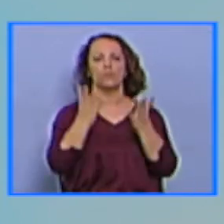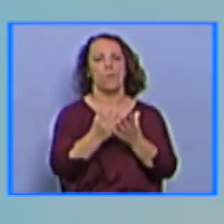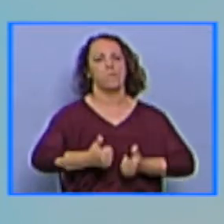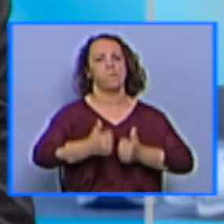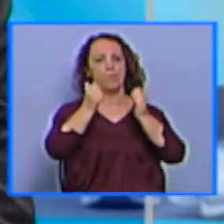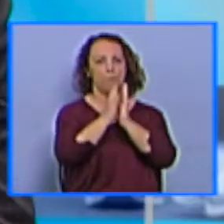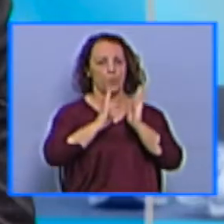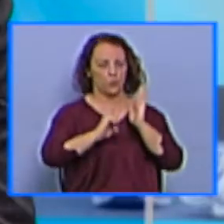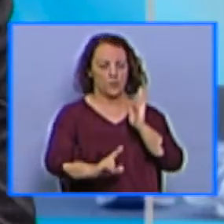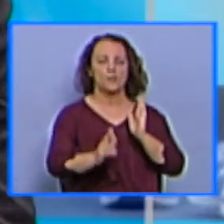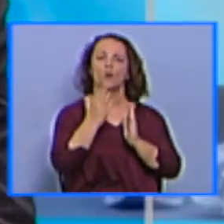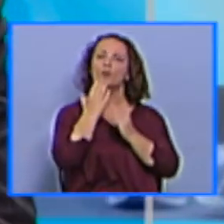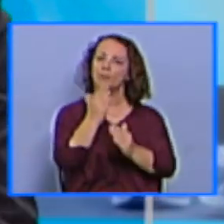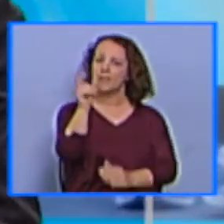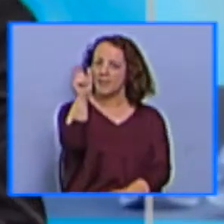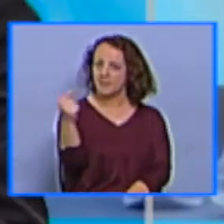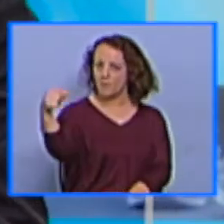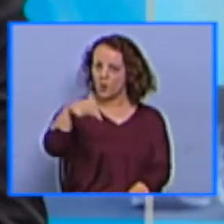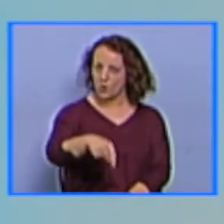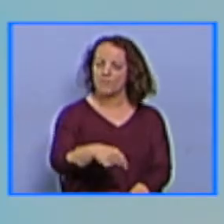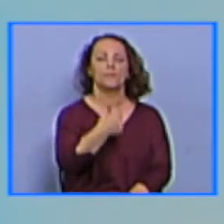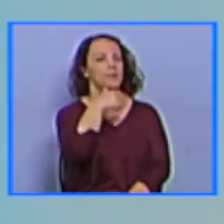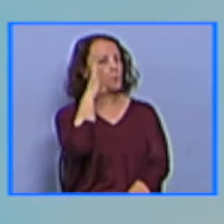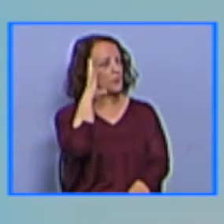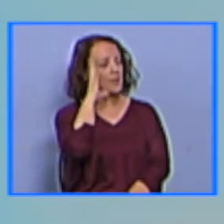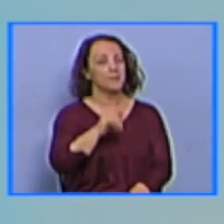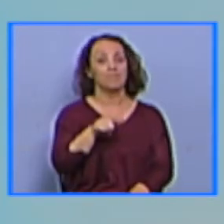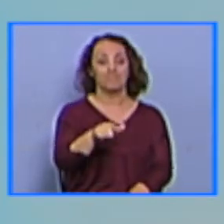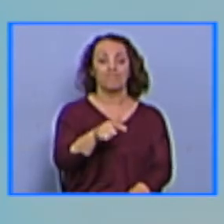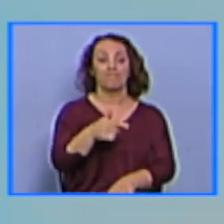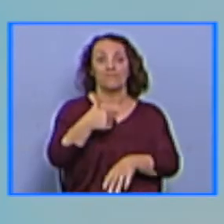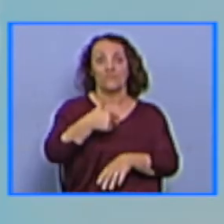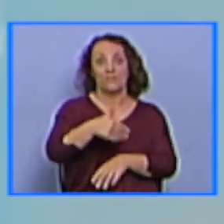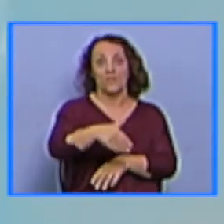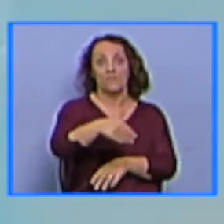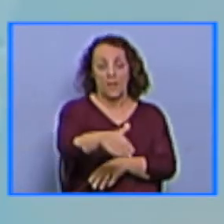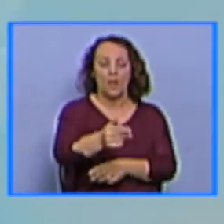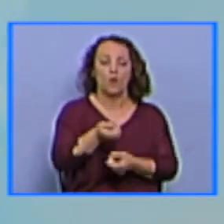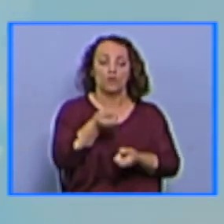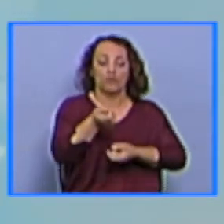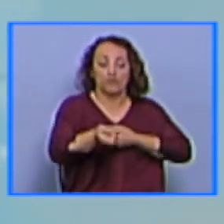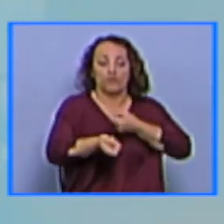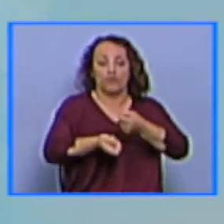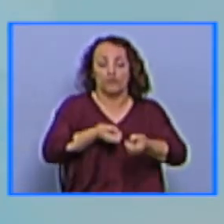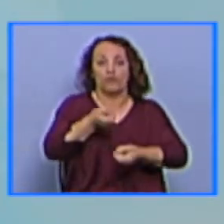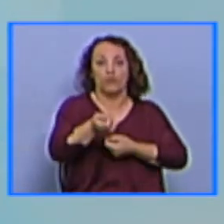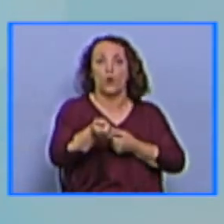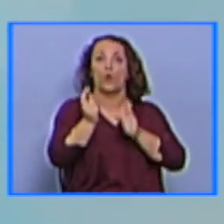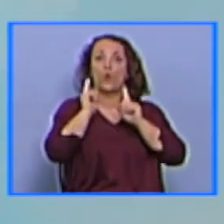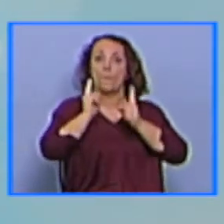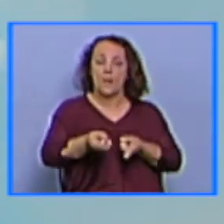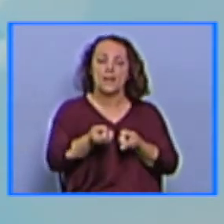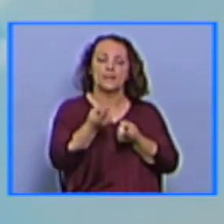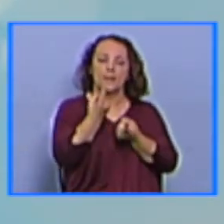Obrigado, Padre Manuel, por estar connosco para este processo de desconfinamento que tem de ser pensado também para os ambientes